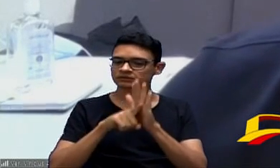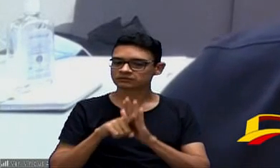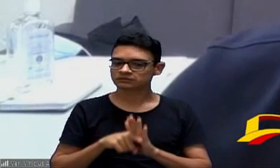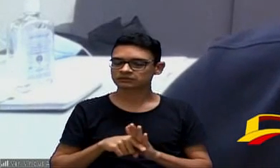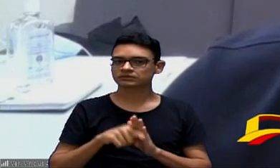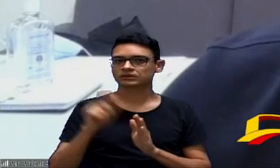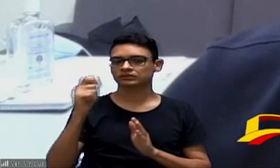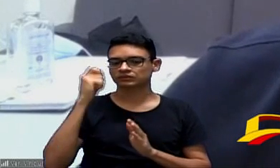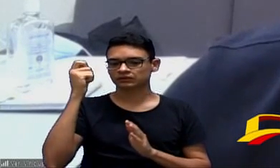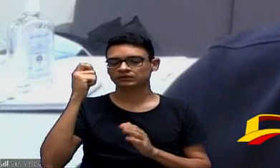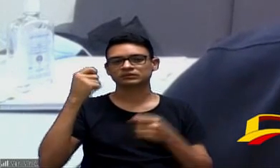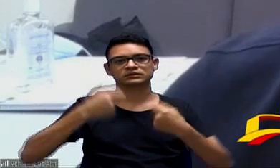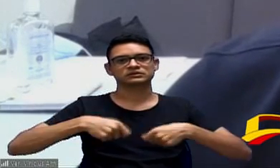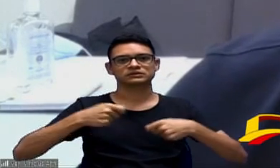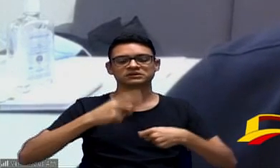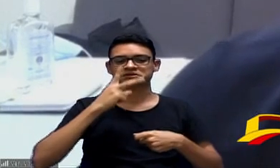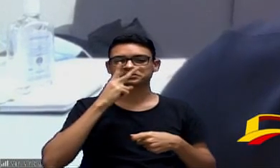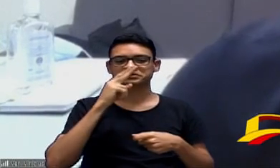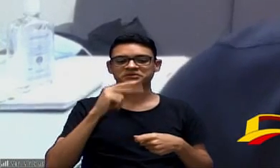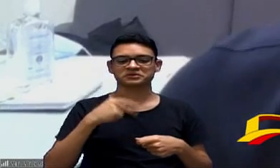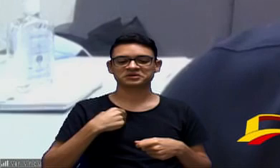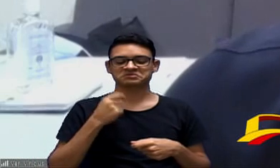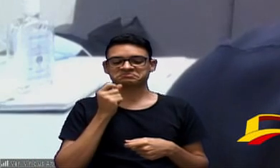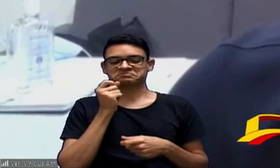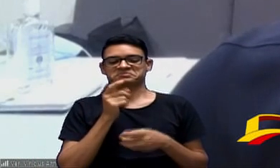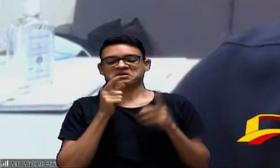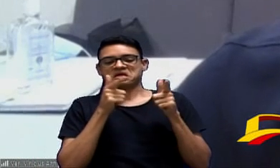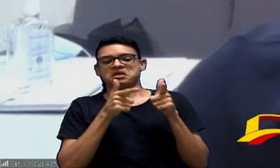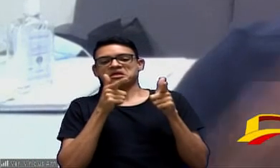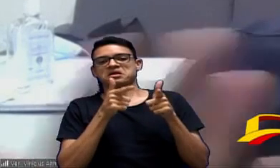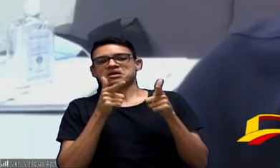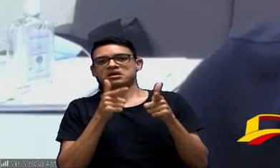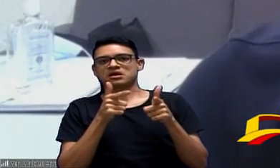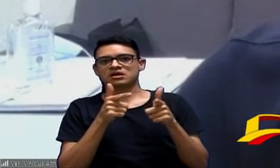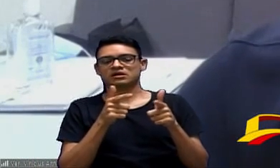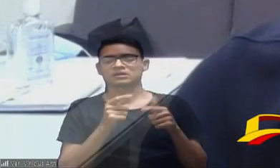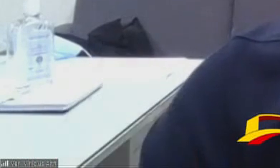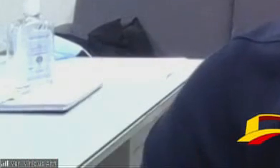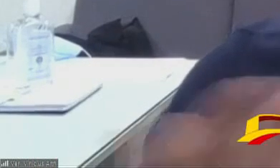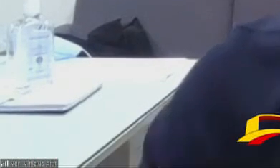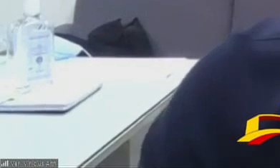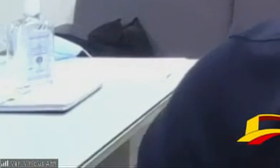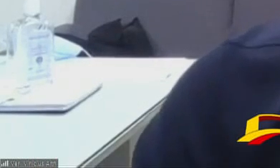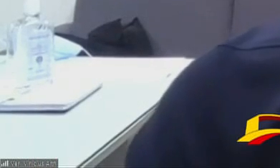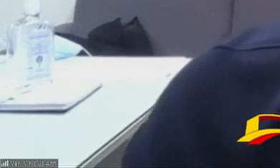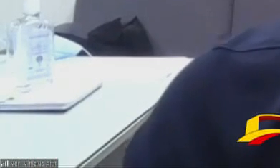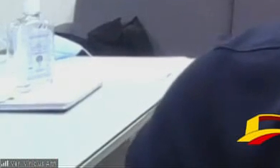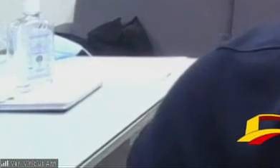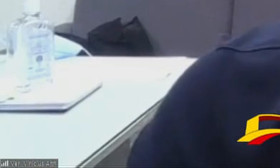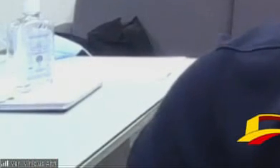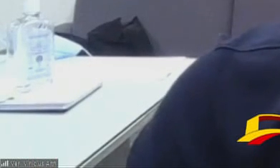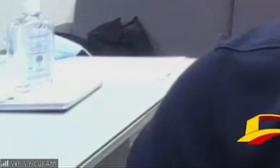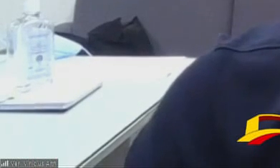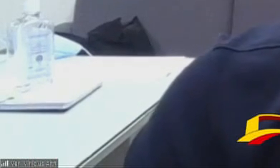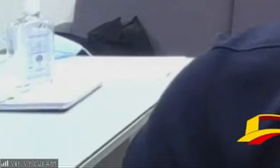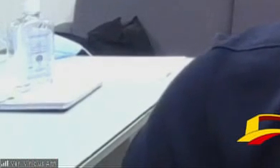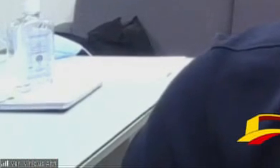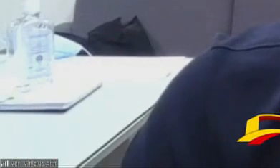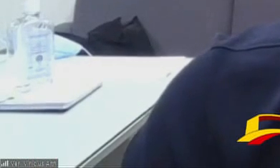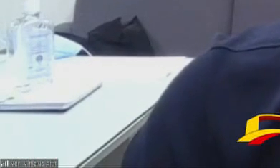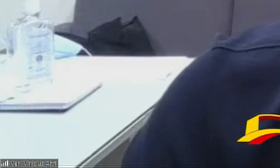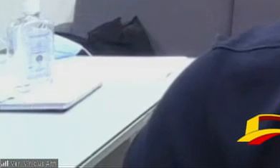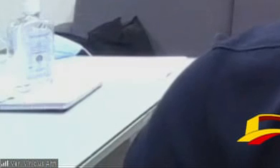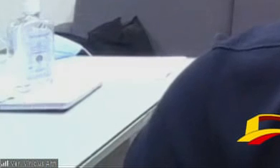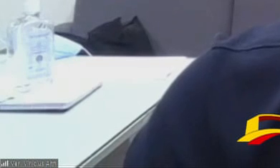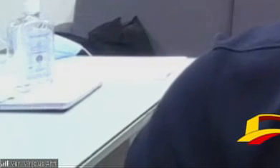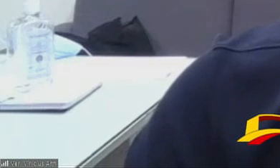se fez de irônica e até falou que eu estava fazendo os vereadores de imbecis, né? E isso não aconteceu. Em